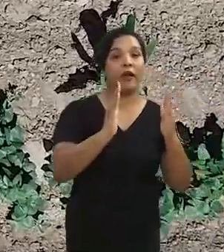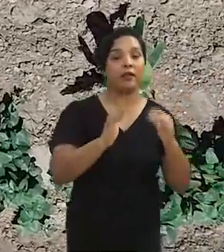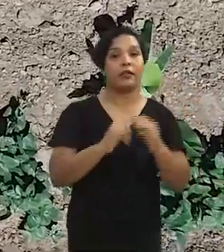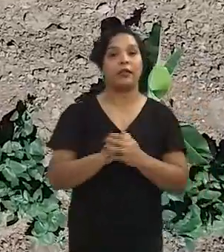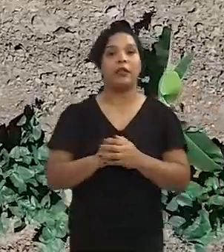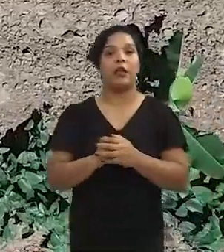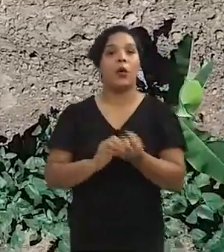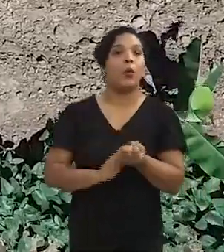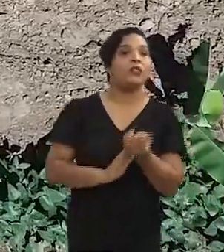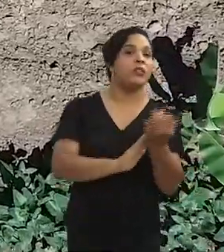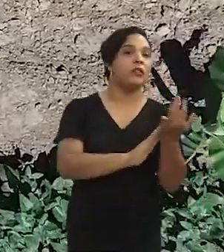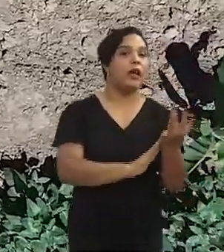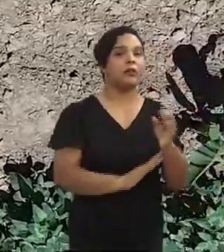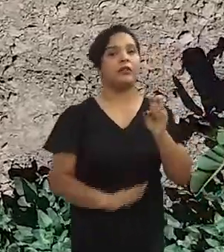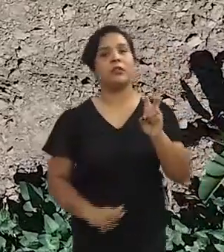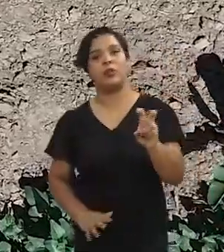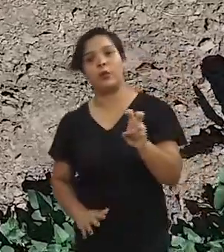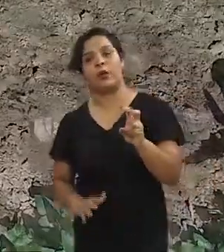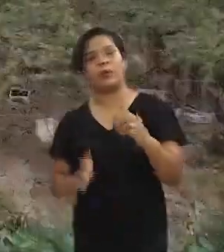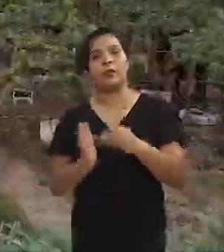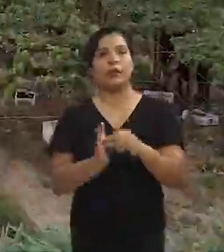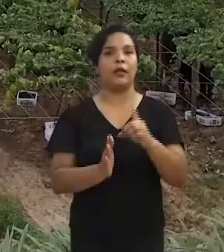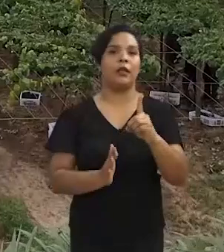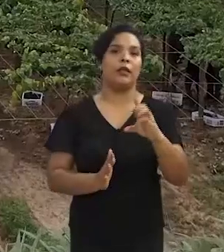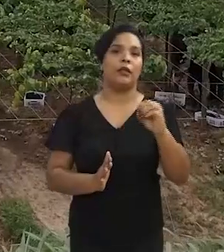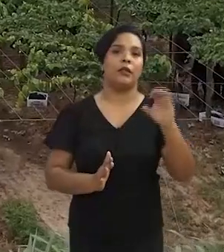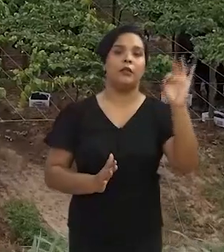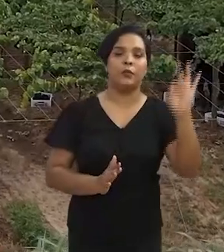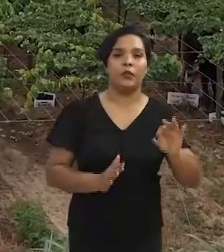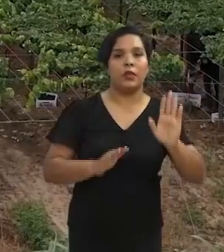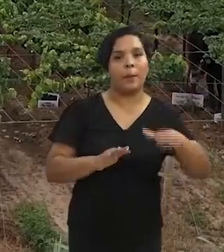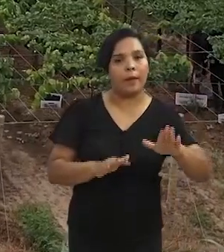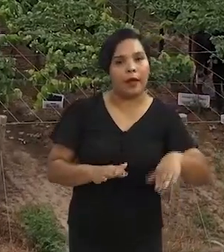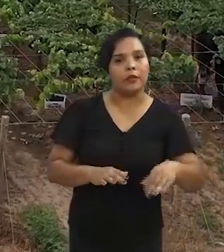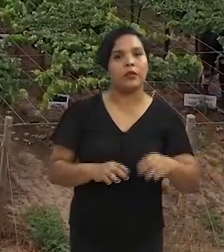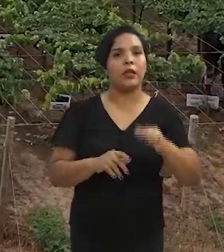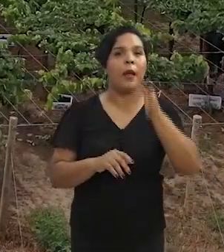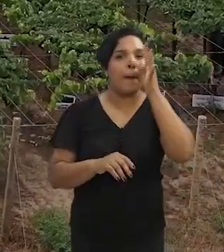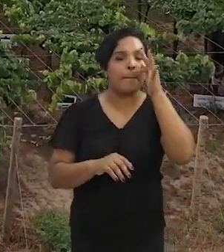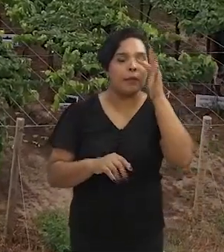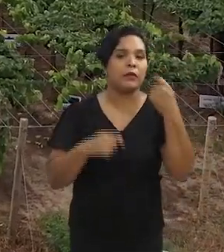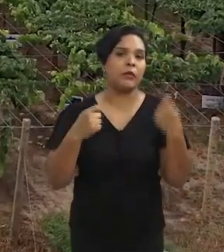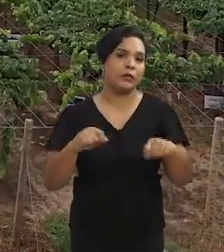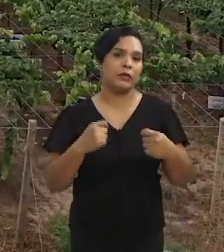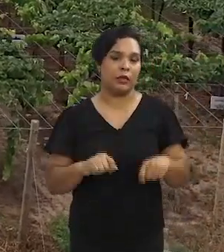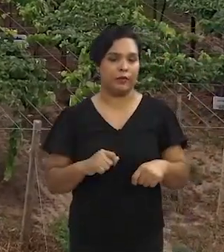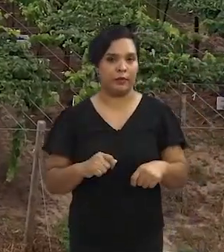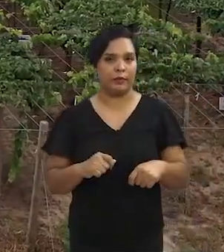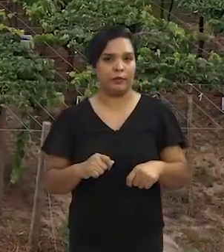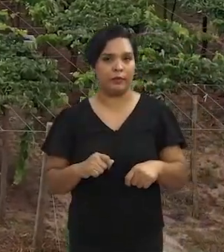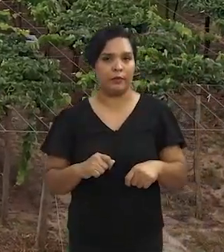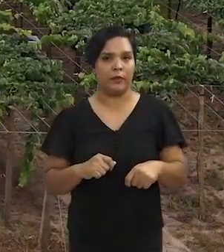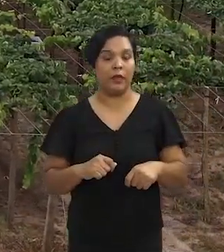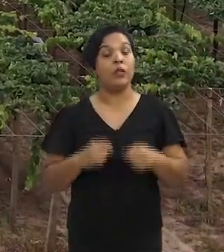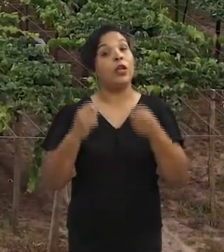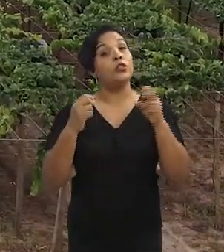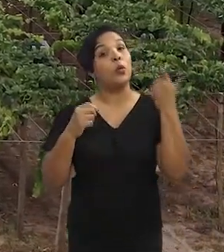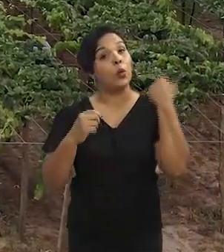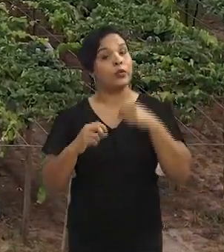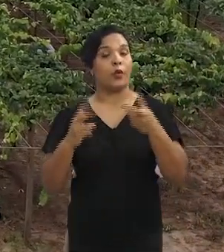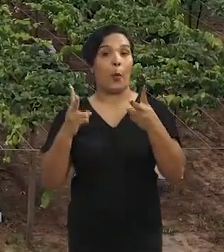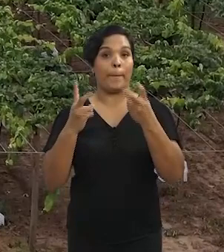ele colocava quantidades de 50% a 100% inferior ao que a planta necessitava. Então a gente